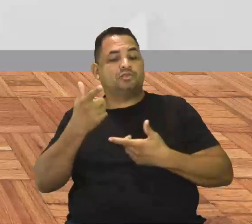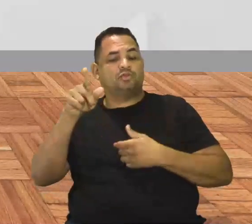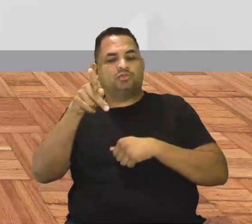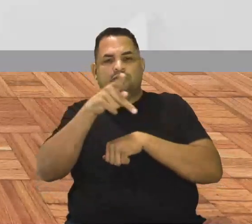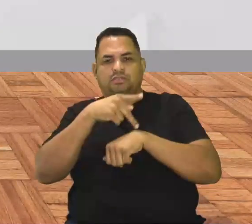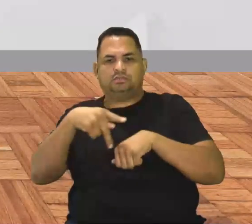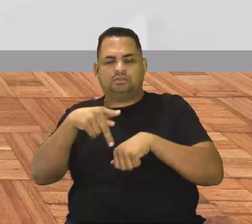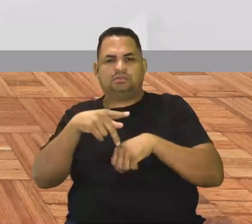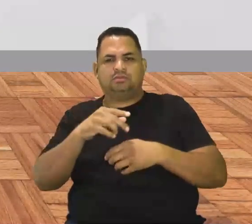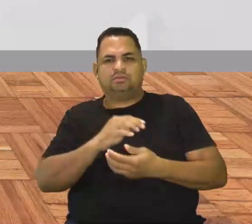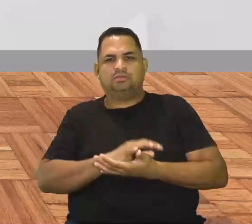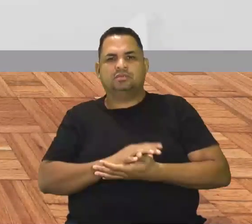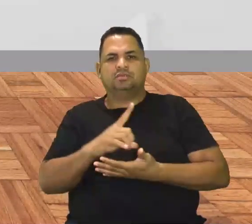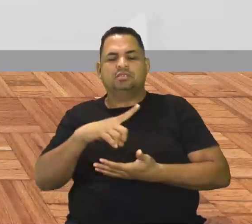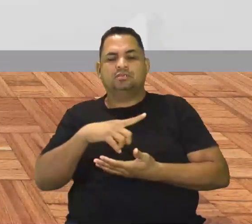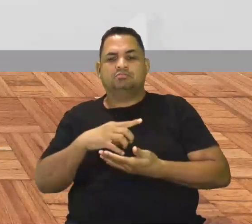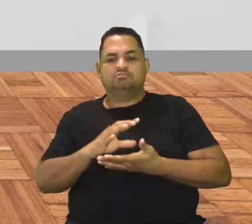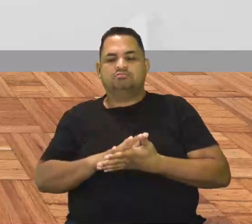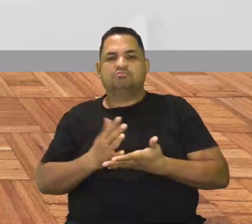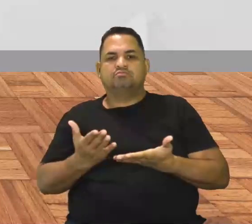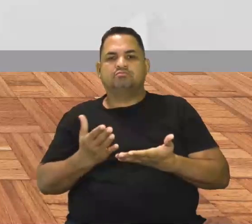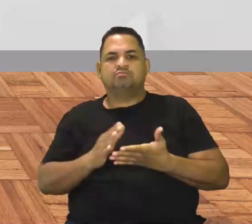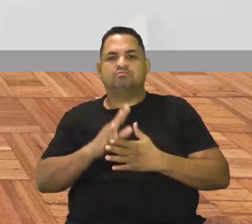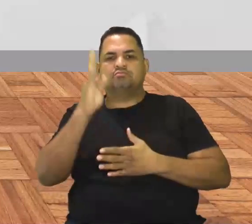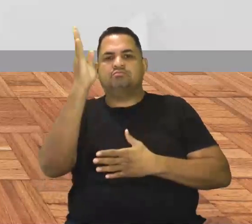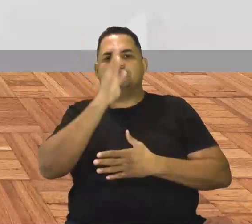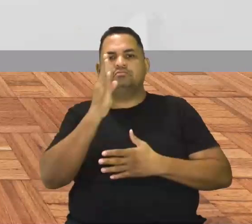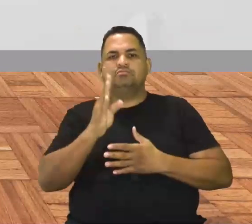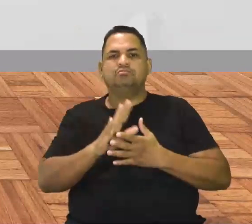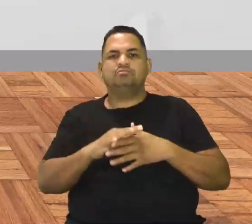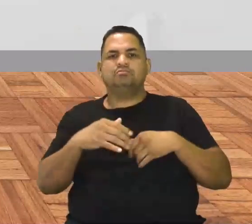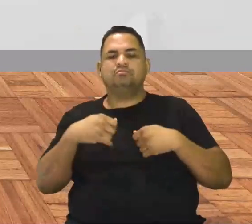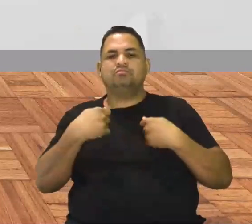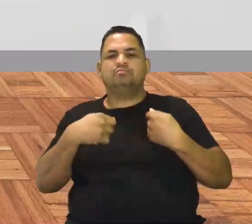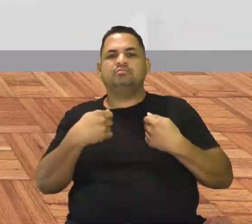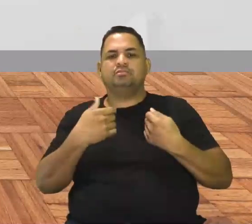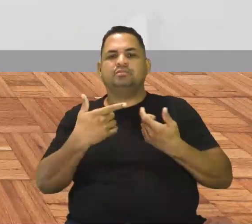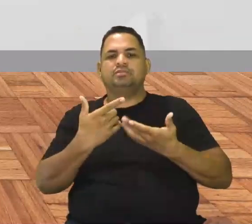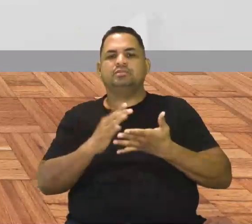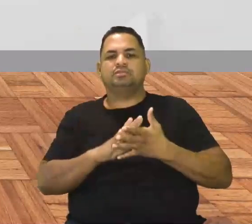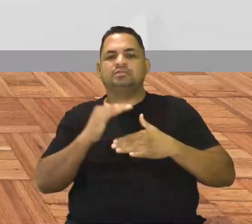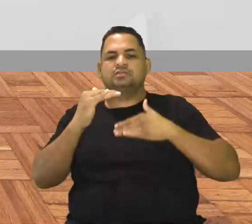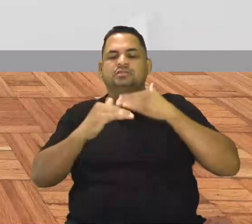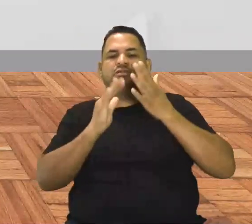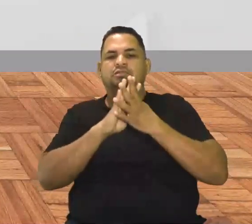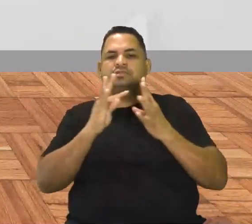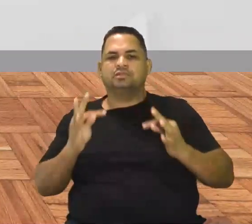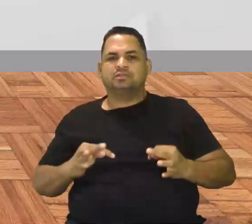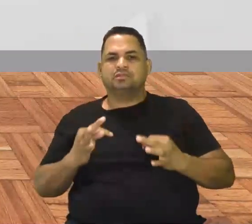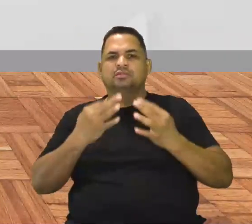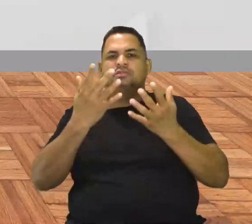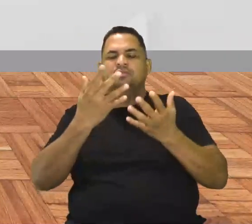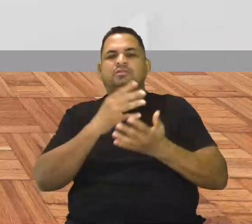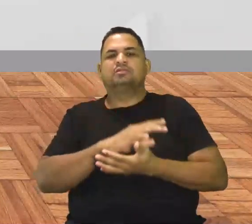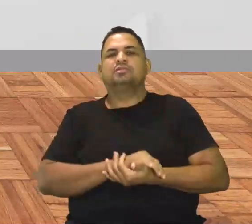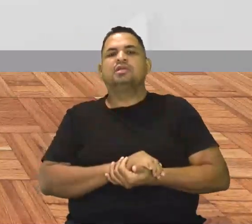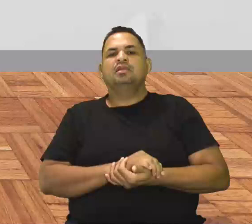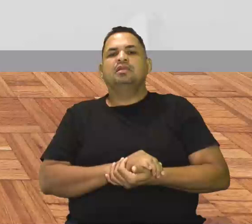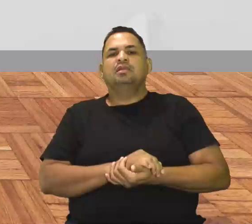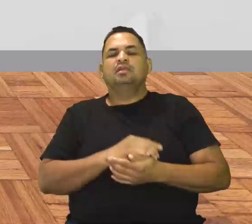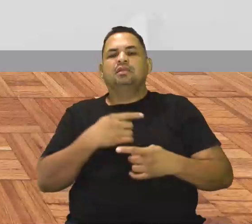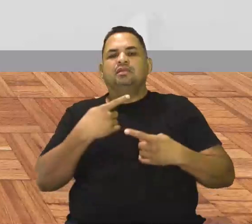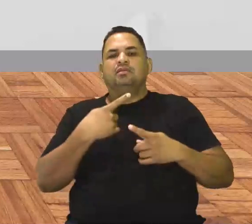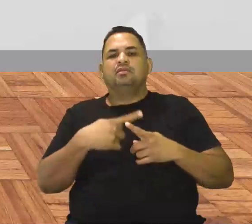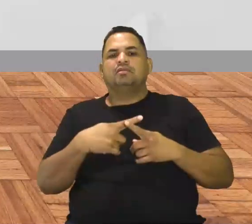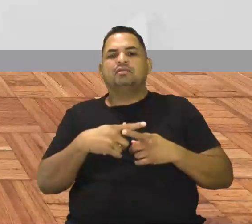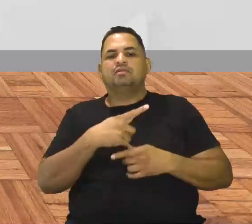tem a matéria-prima. É por isso que o Brasil ele precisa desenvolver tecnologia. É necessário no Brasil desenvolver tecnologia, porque